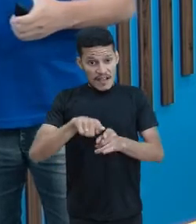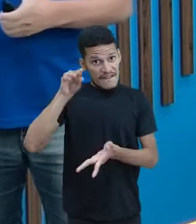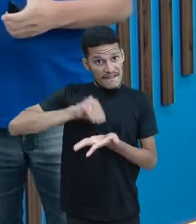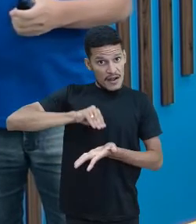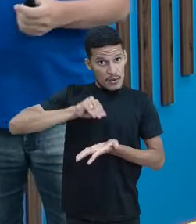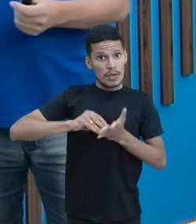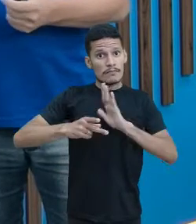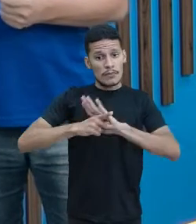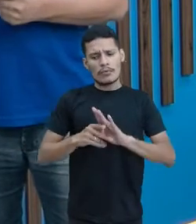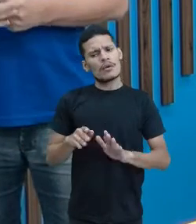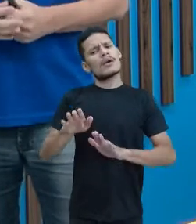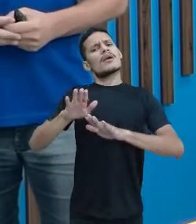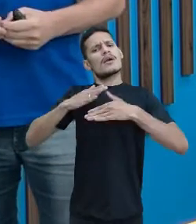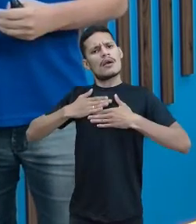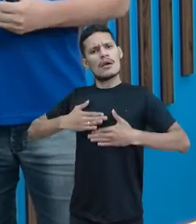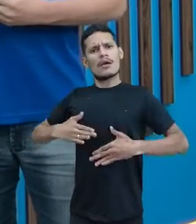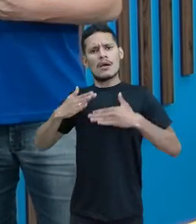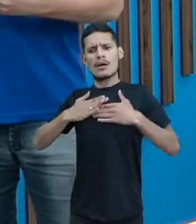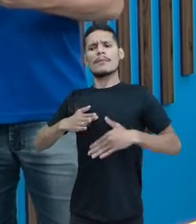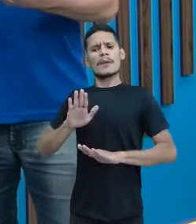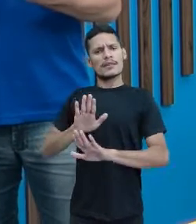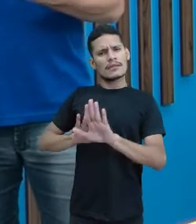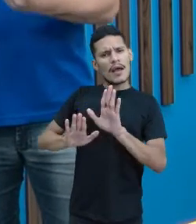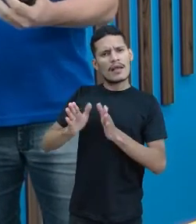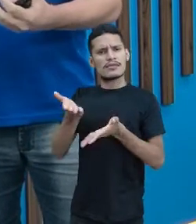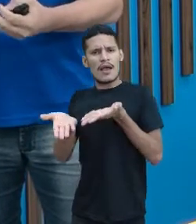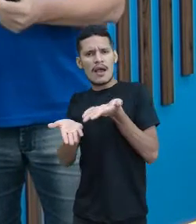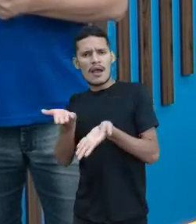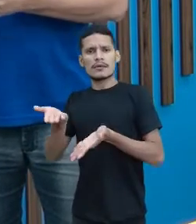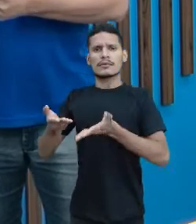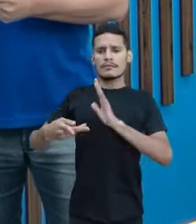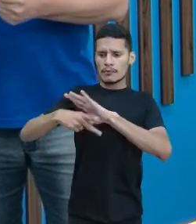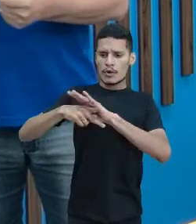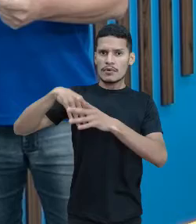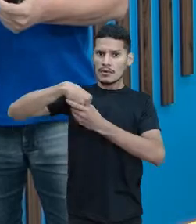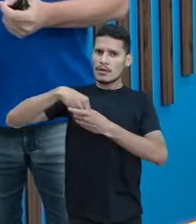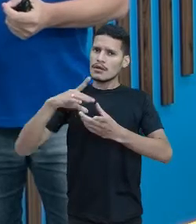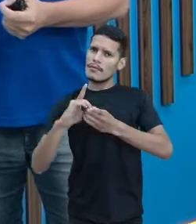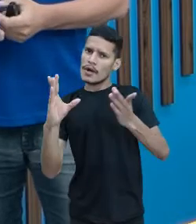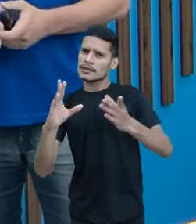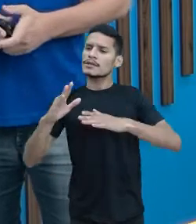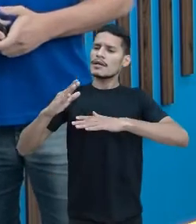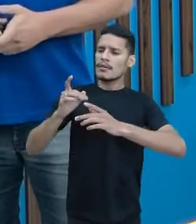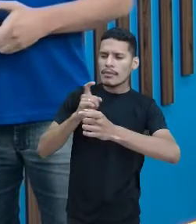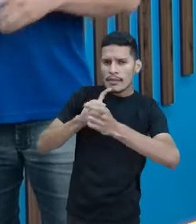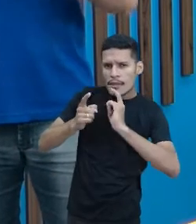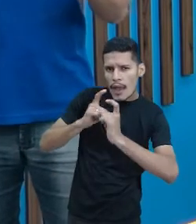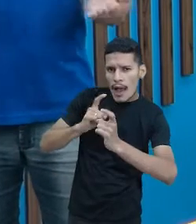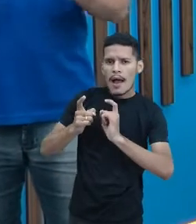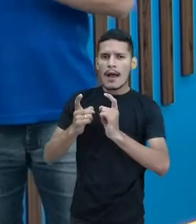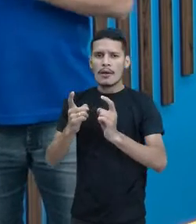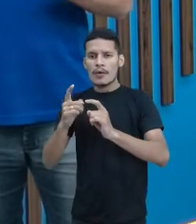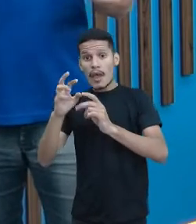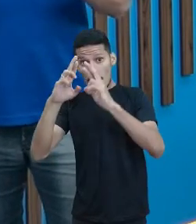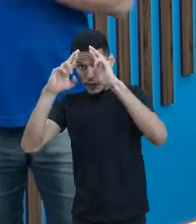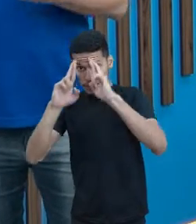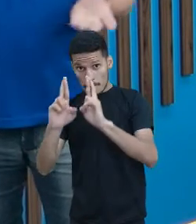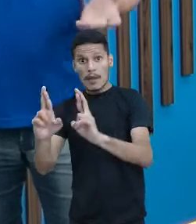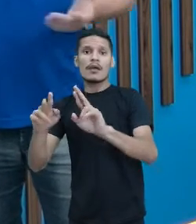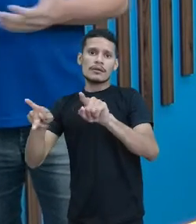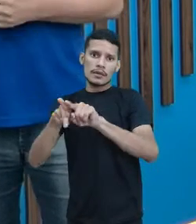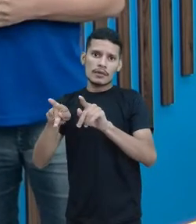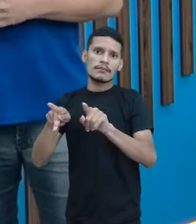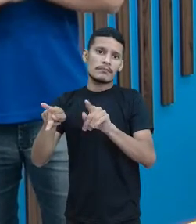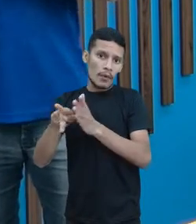de trato, né, que a democracia exige, o diálogo, o respeito, né, no debate